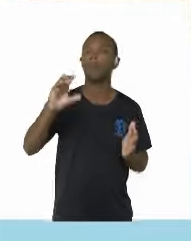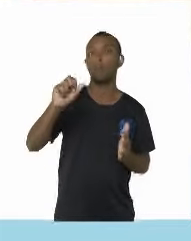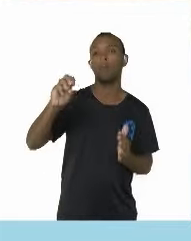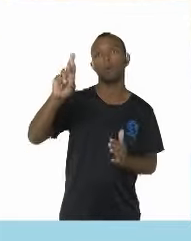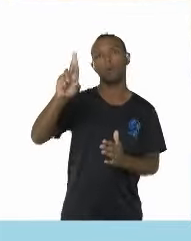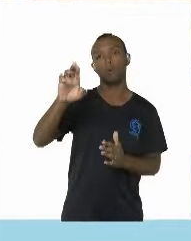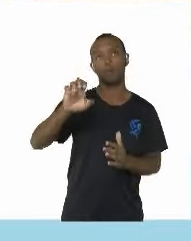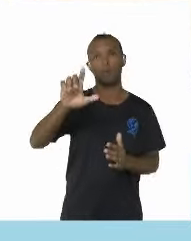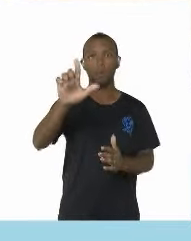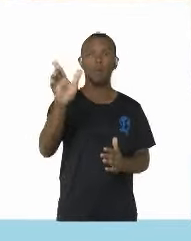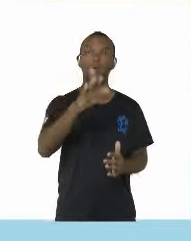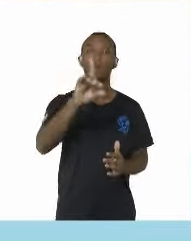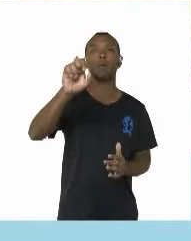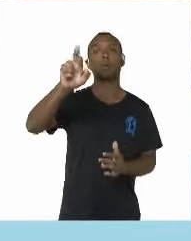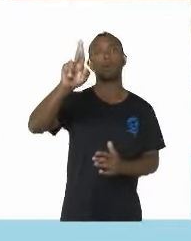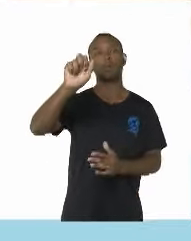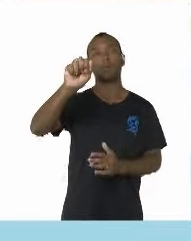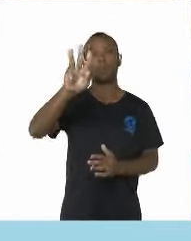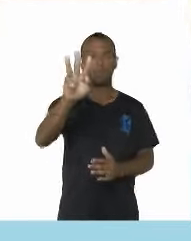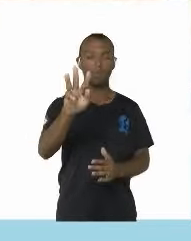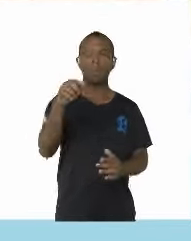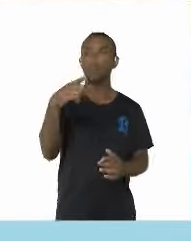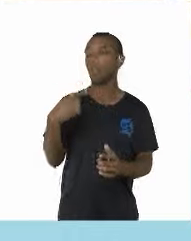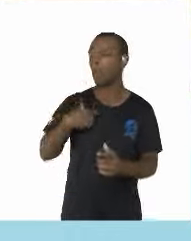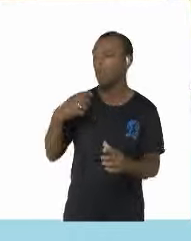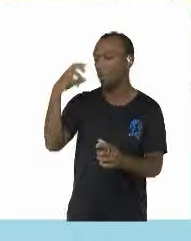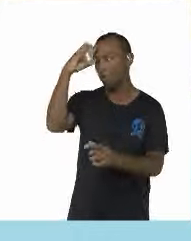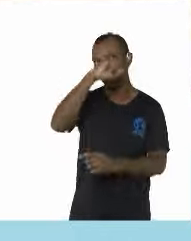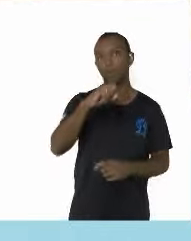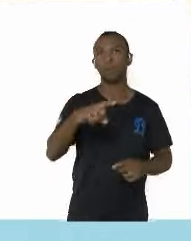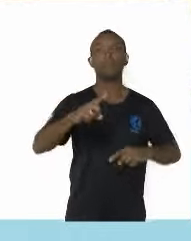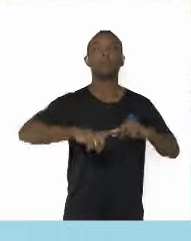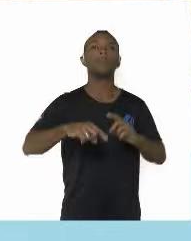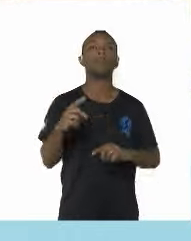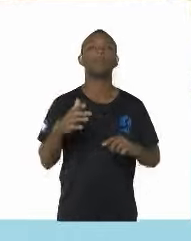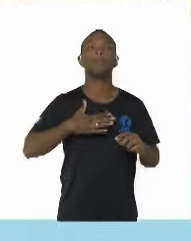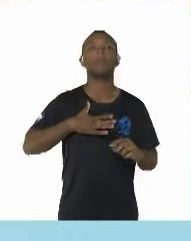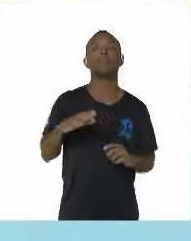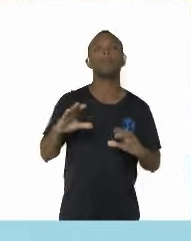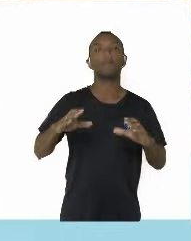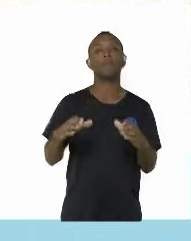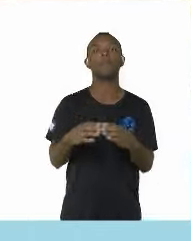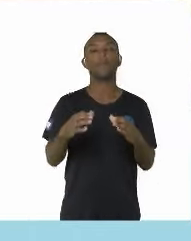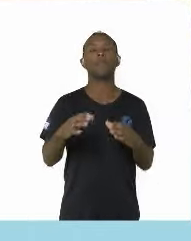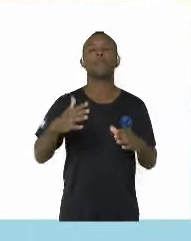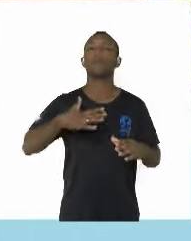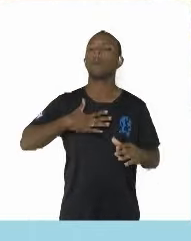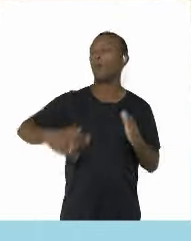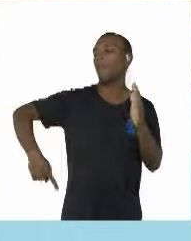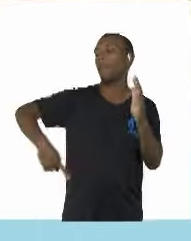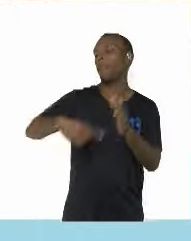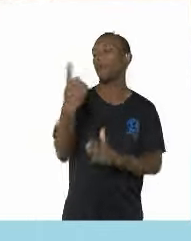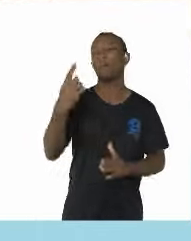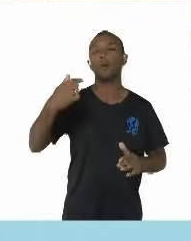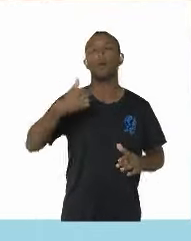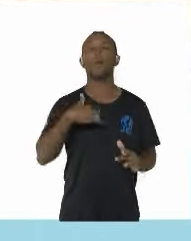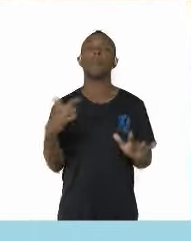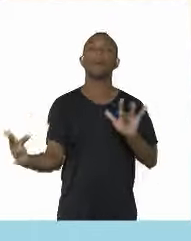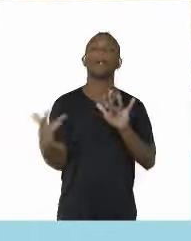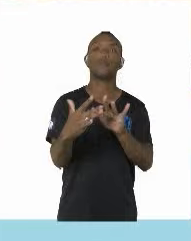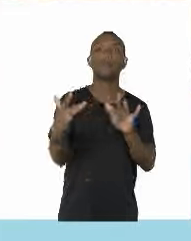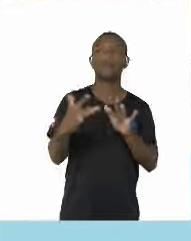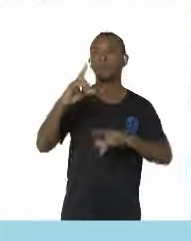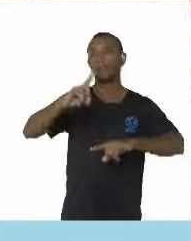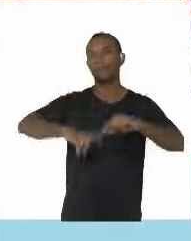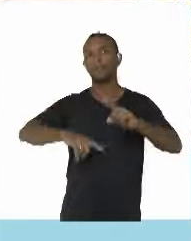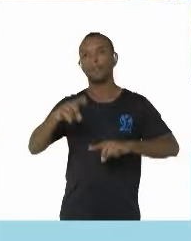fui aprender a mexer com essa ferramenta para criar toda ali a minha coleção. Então essa foi a minha primeira, o meu primeiro contato com uma ferramenta digital,